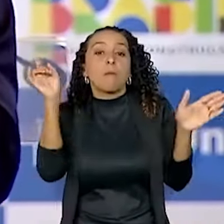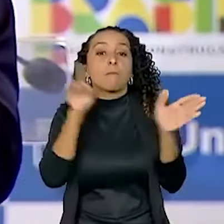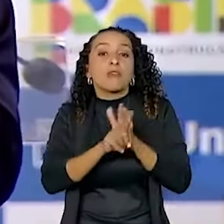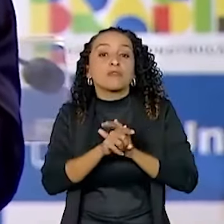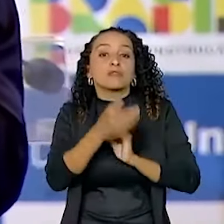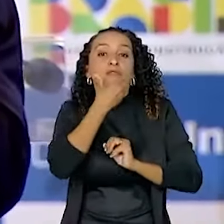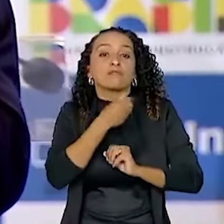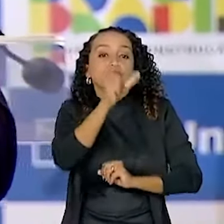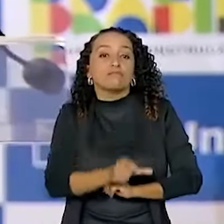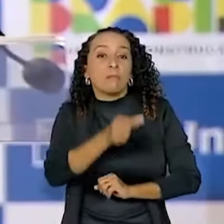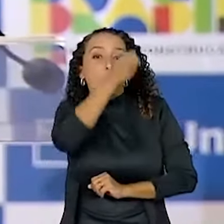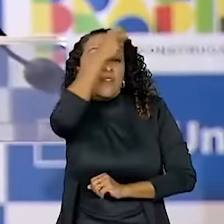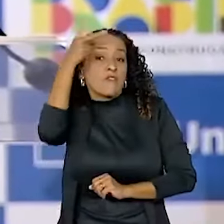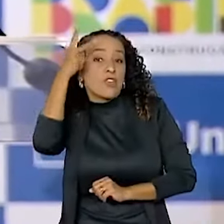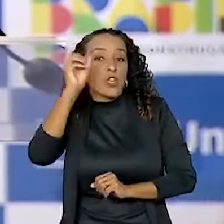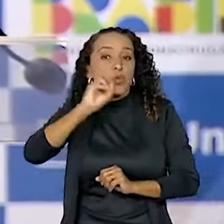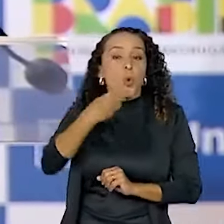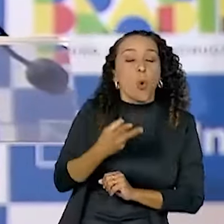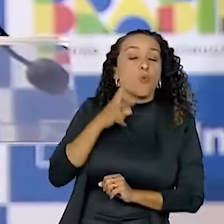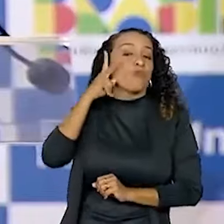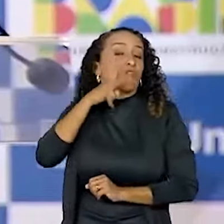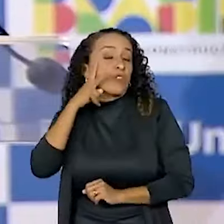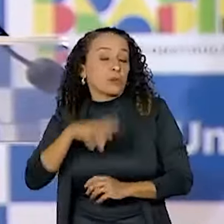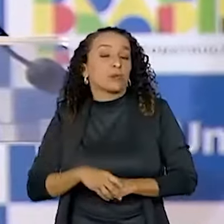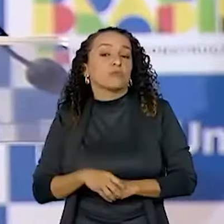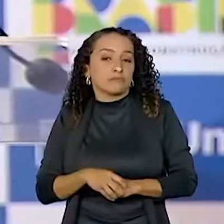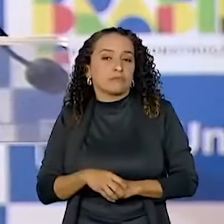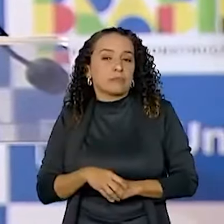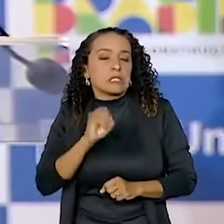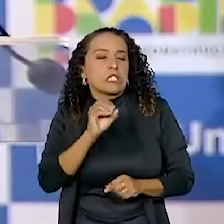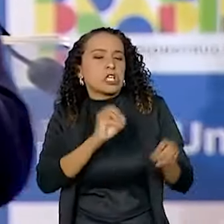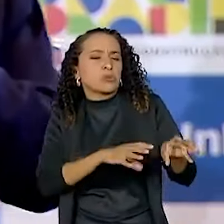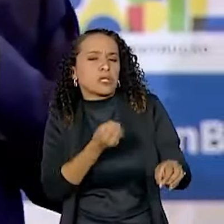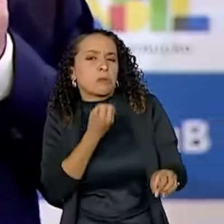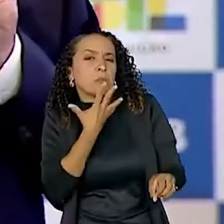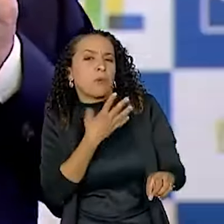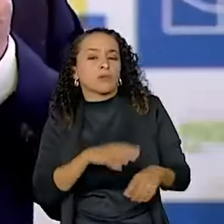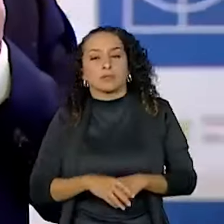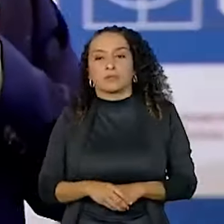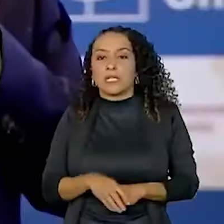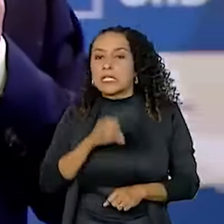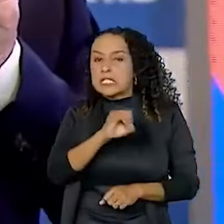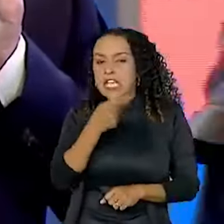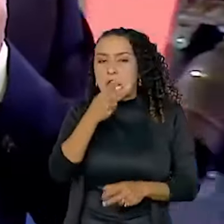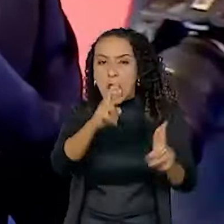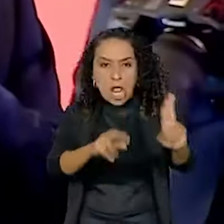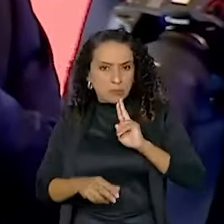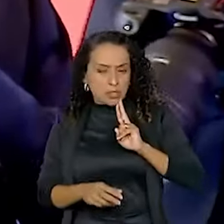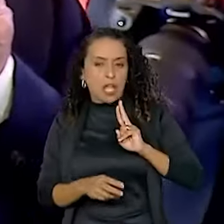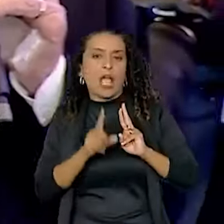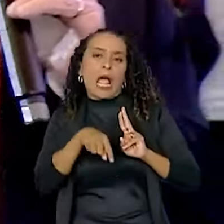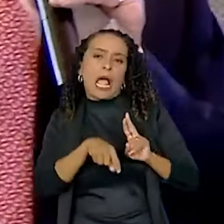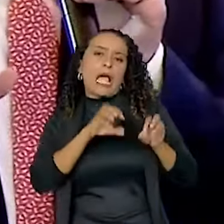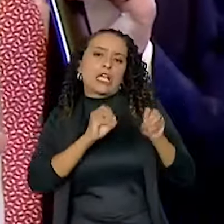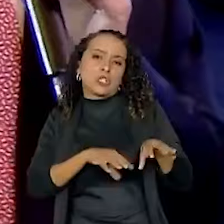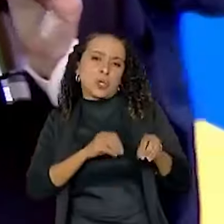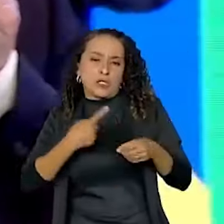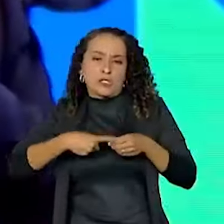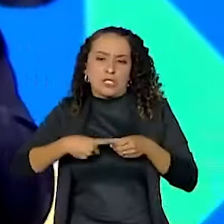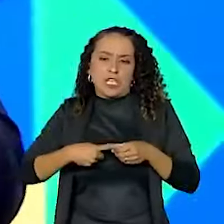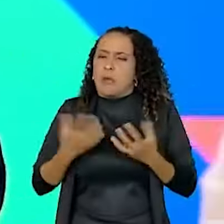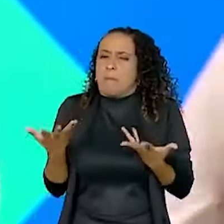prefeito ou para o vereador se a educação é boa. Se ele falar que a educação na cidade